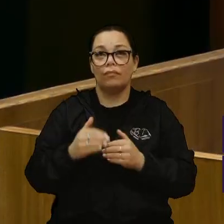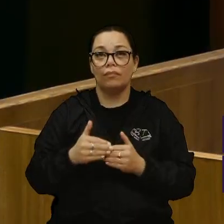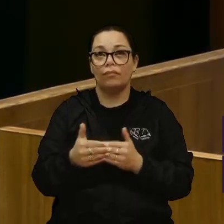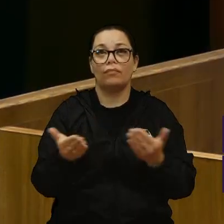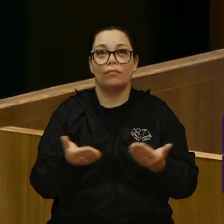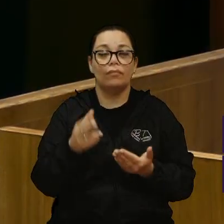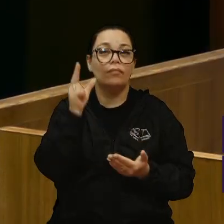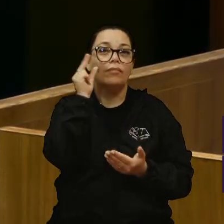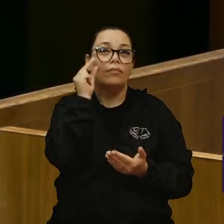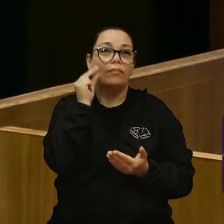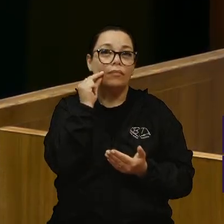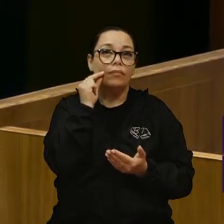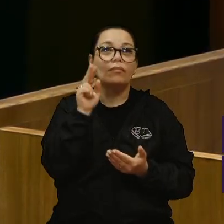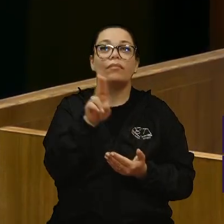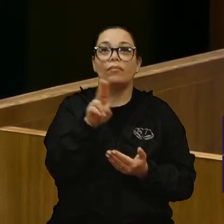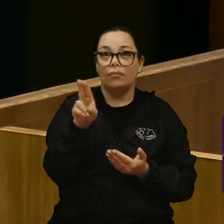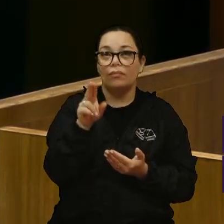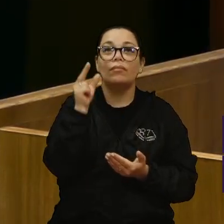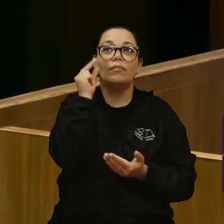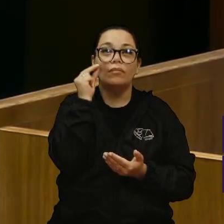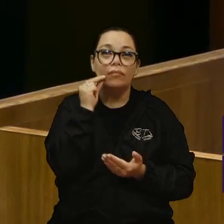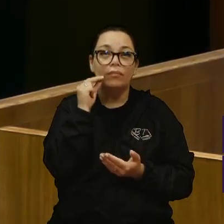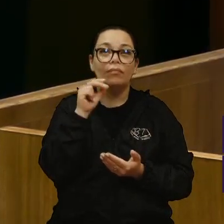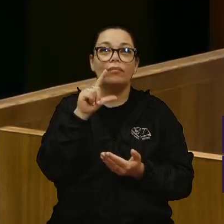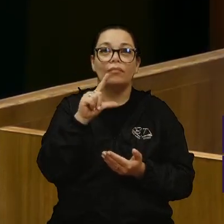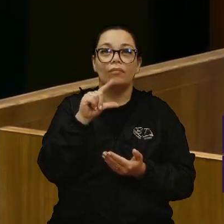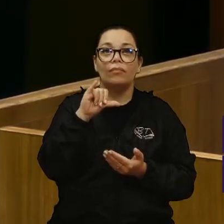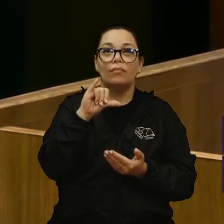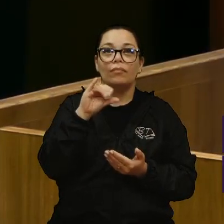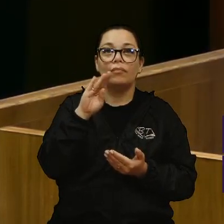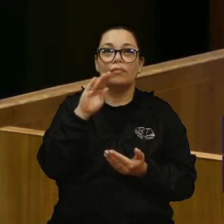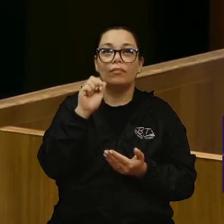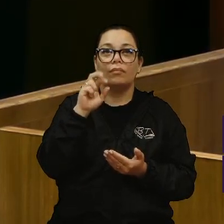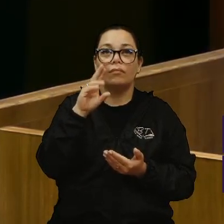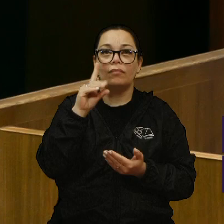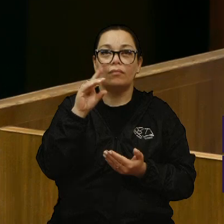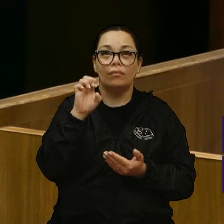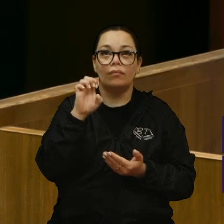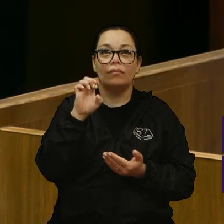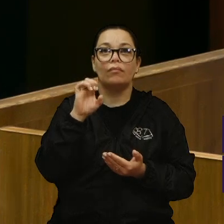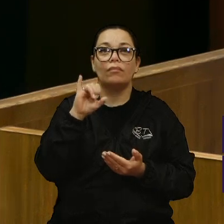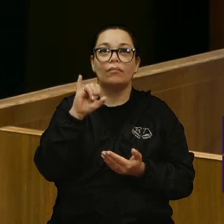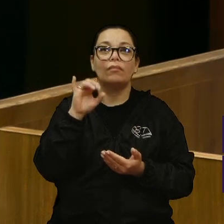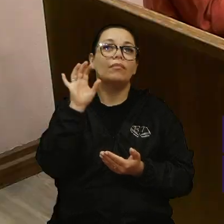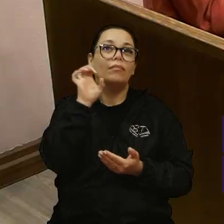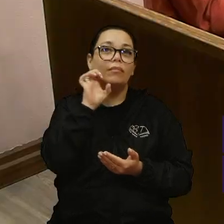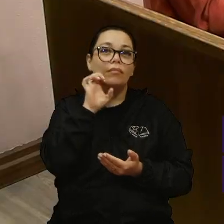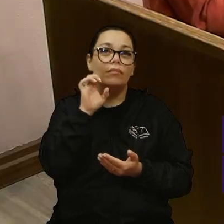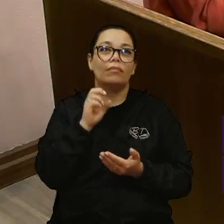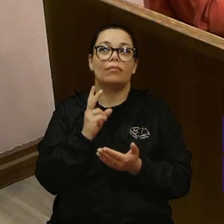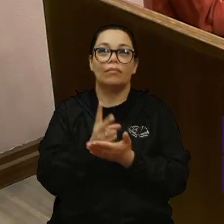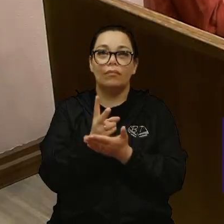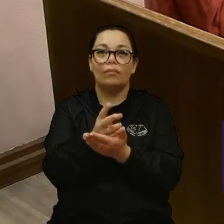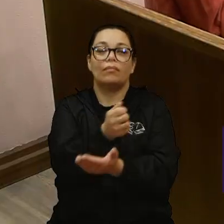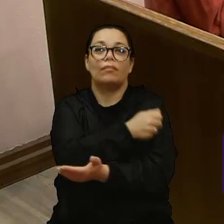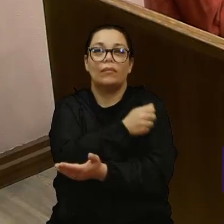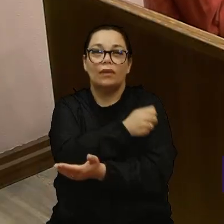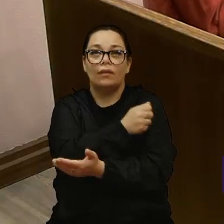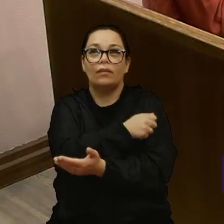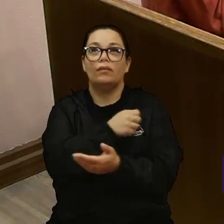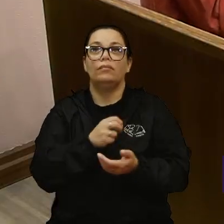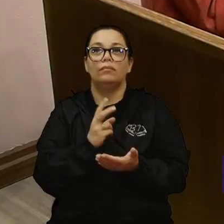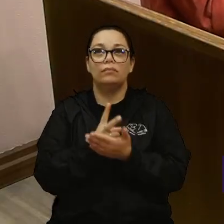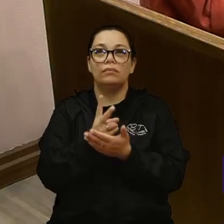Libardi? Posso chamá-lo assim? E a Estelinha, vão ser eternos